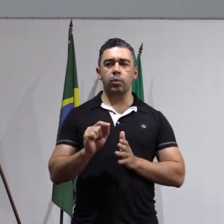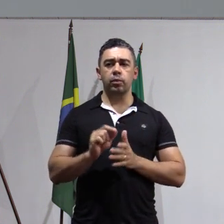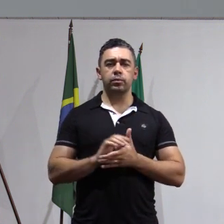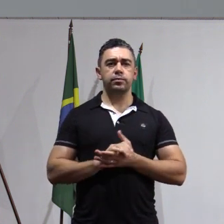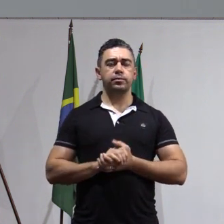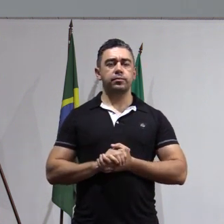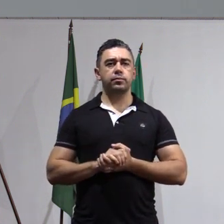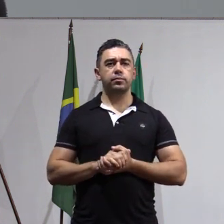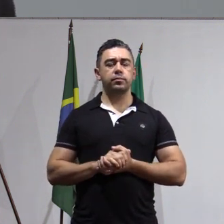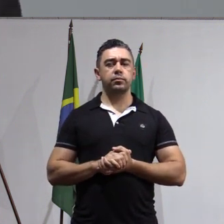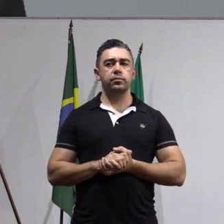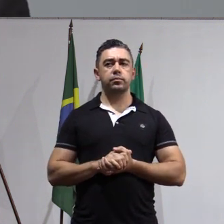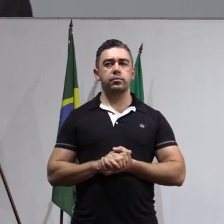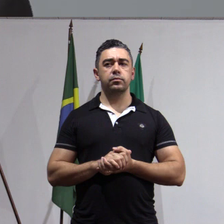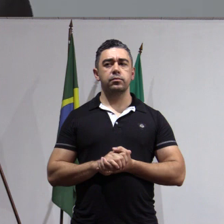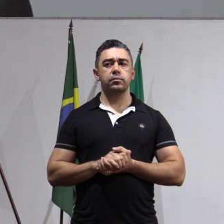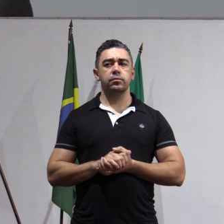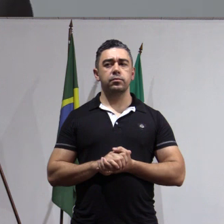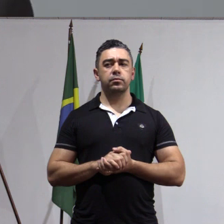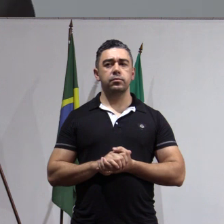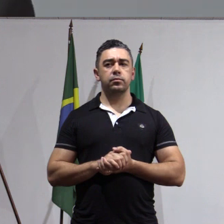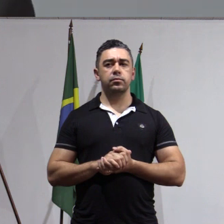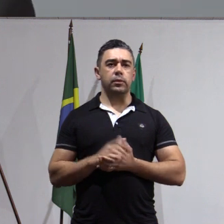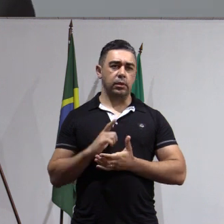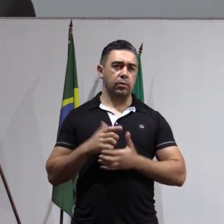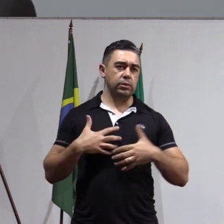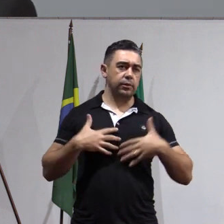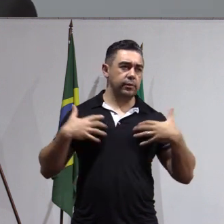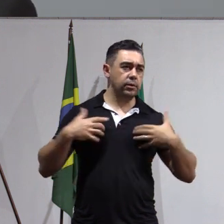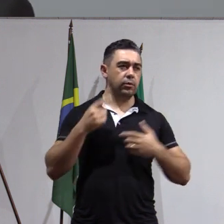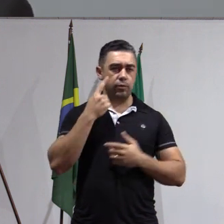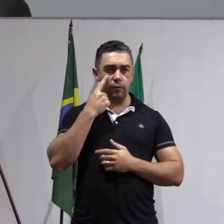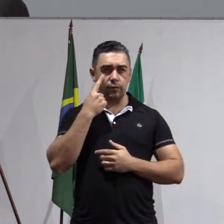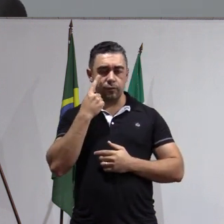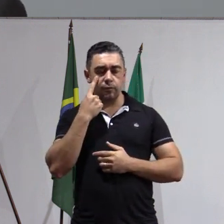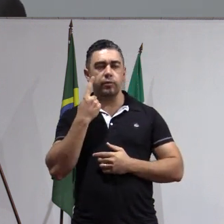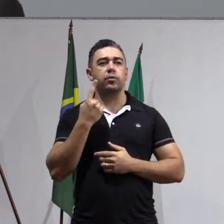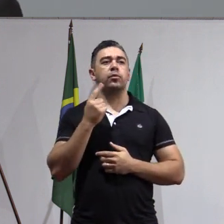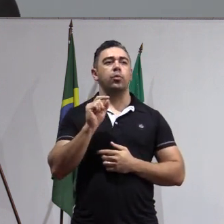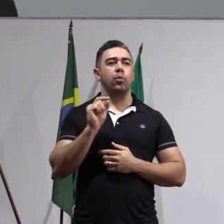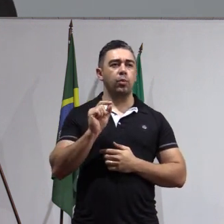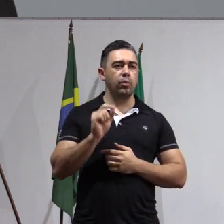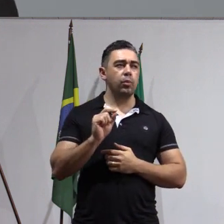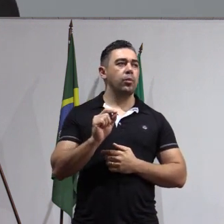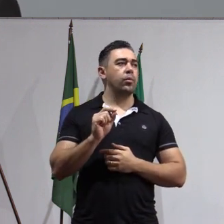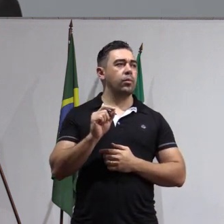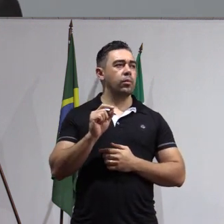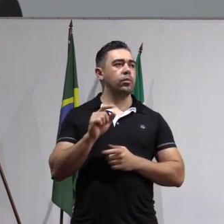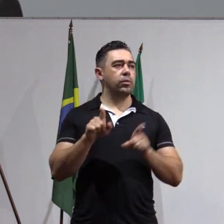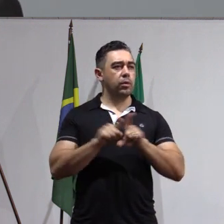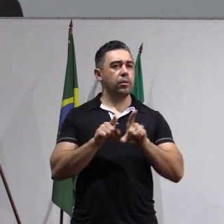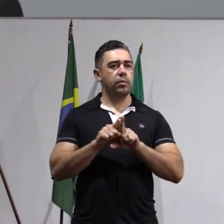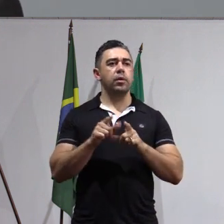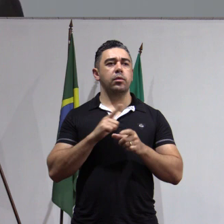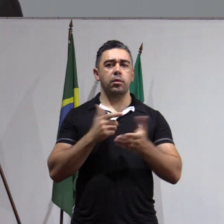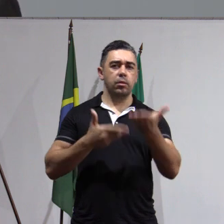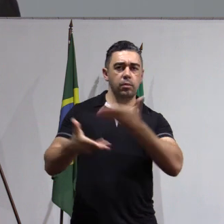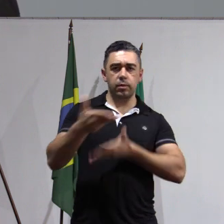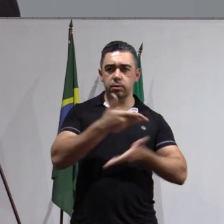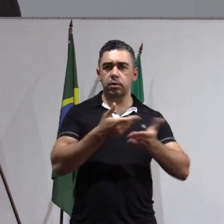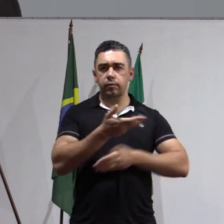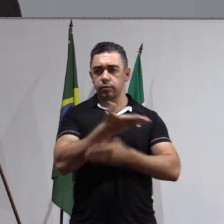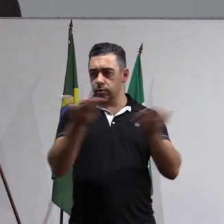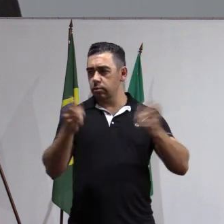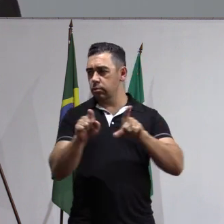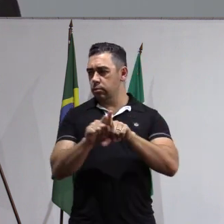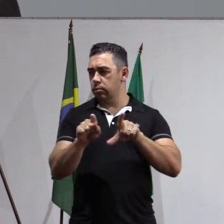Obrigado. A profunda satisfação de verificar, e espero que esse seja um sentimento compartilhado,